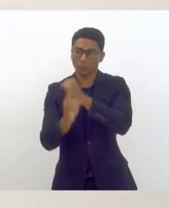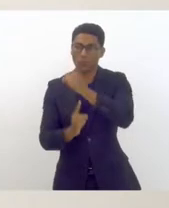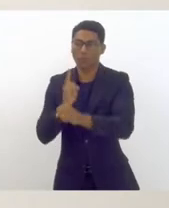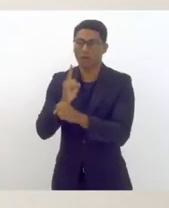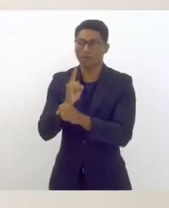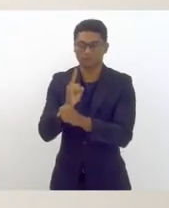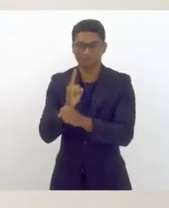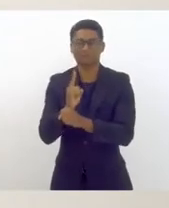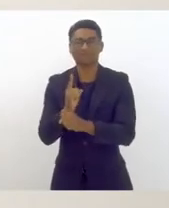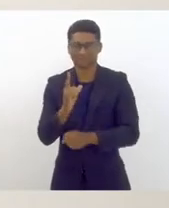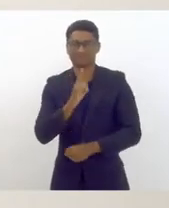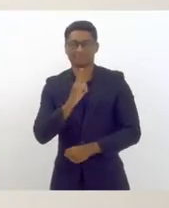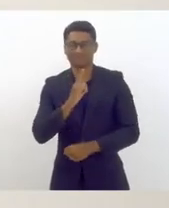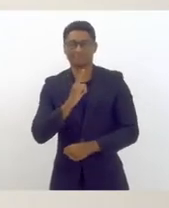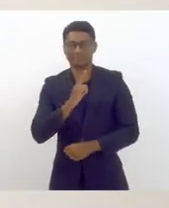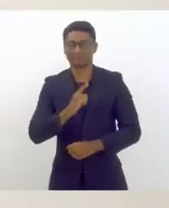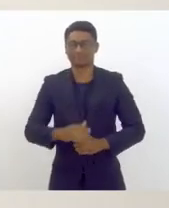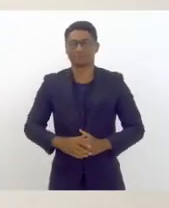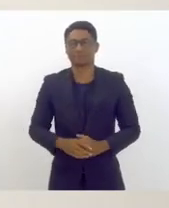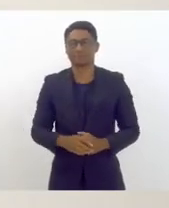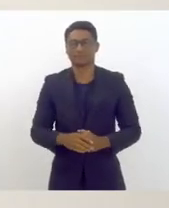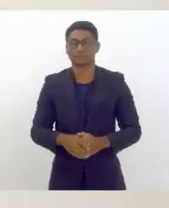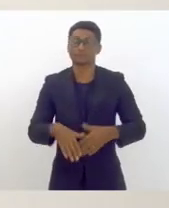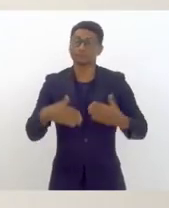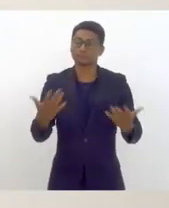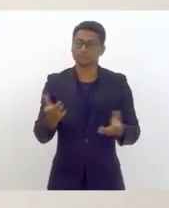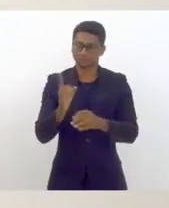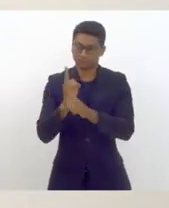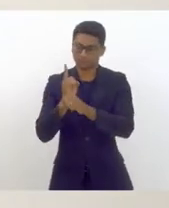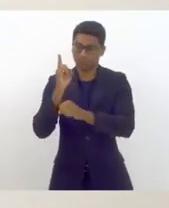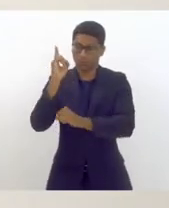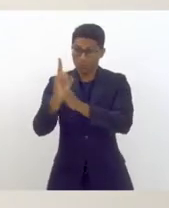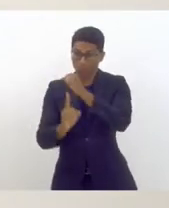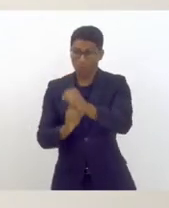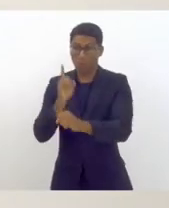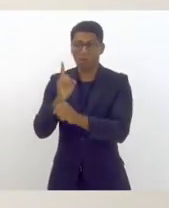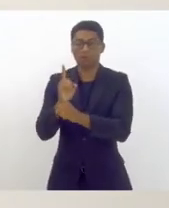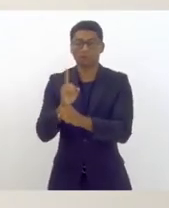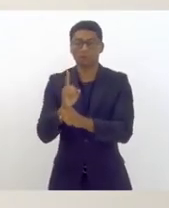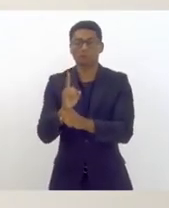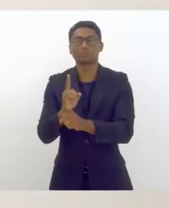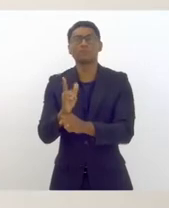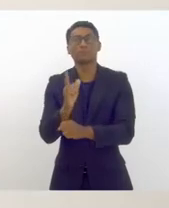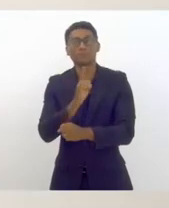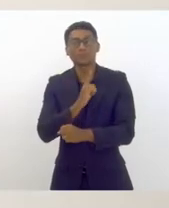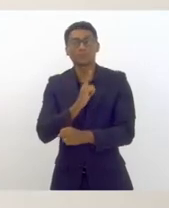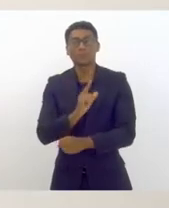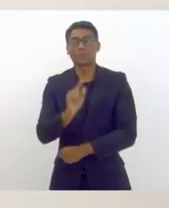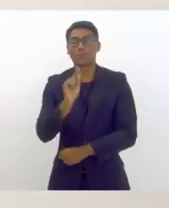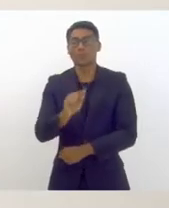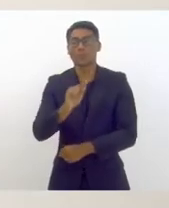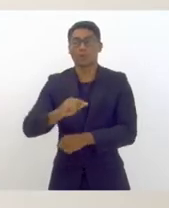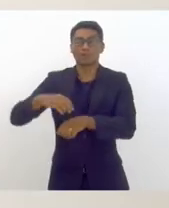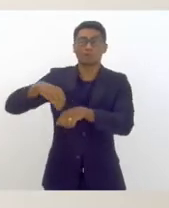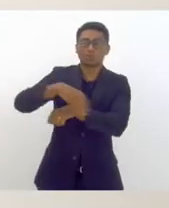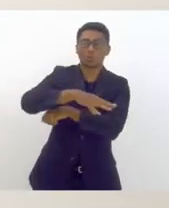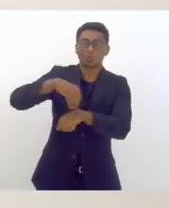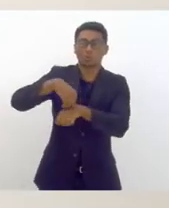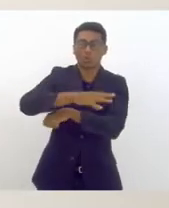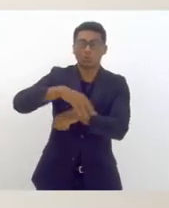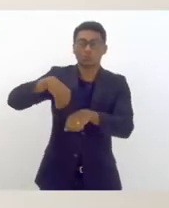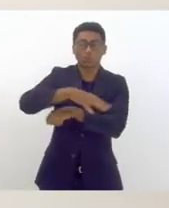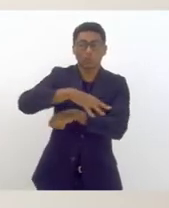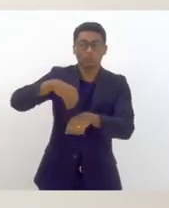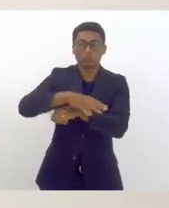praticamente, de funcionamento, e nesse um ano a gente tem cerca de 1.000 sugestões